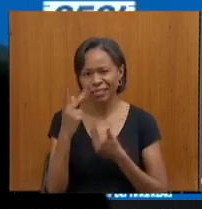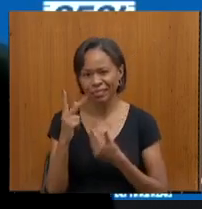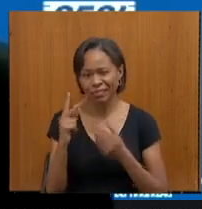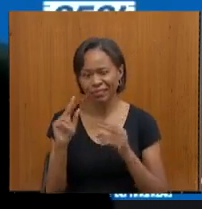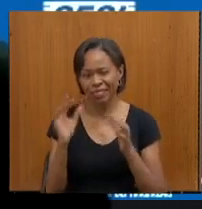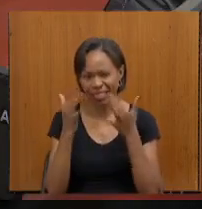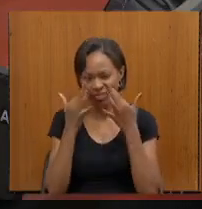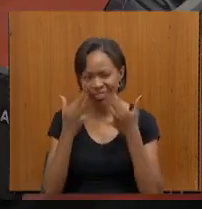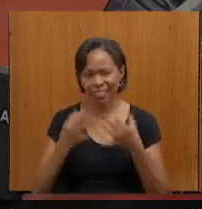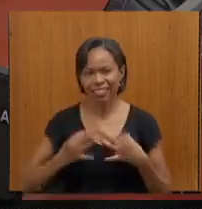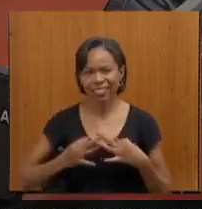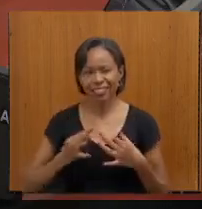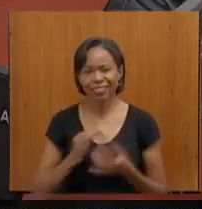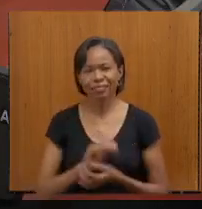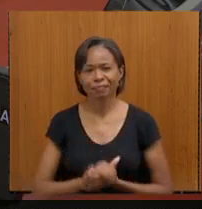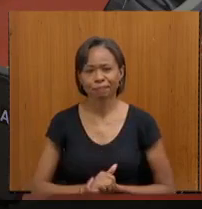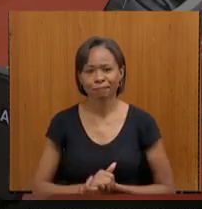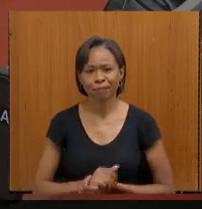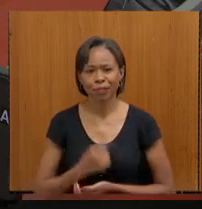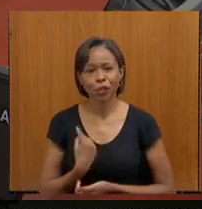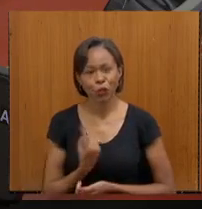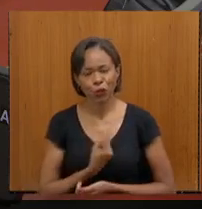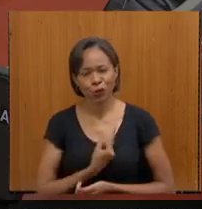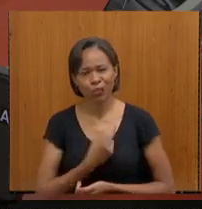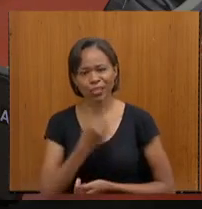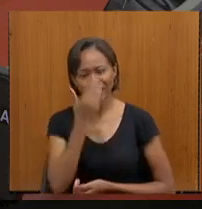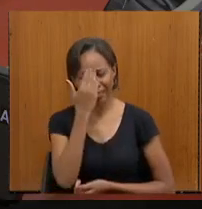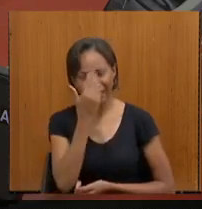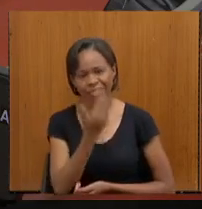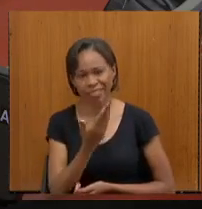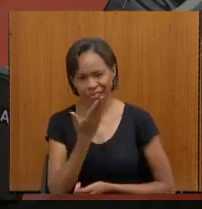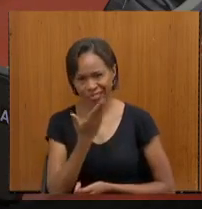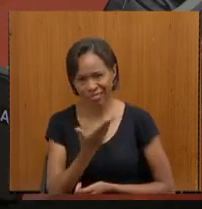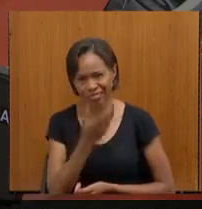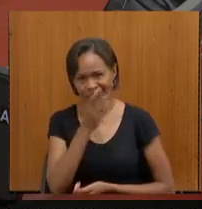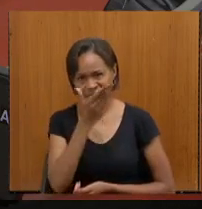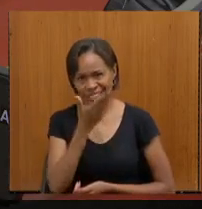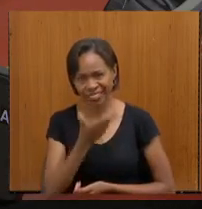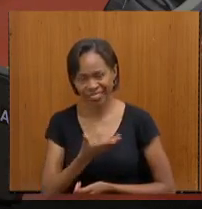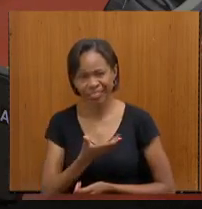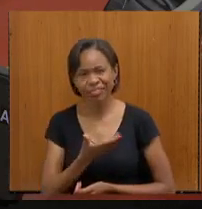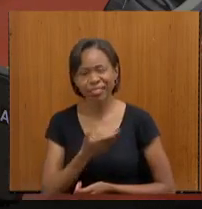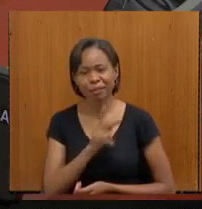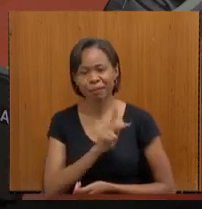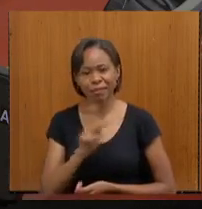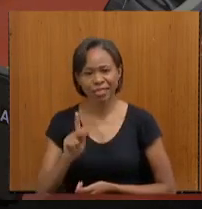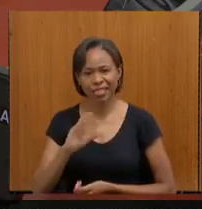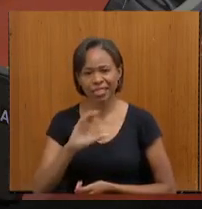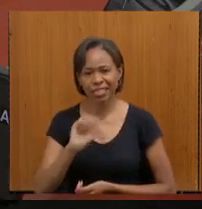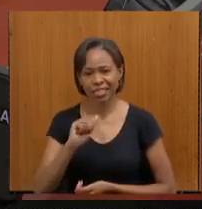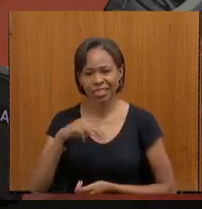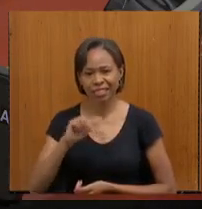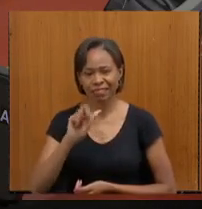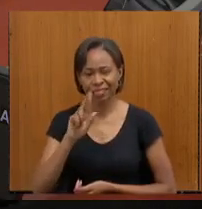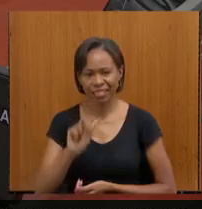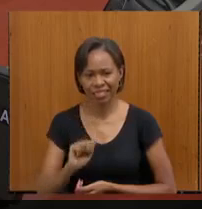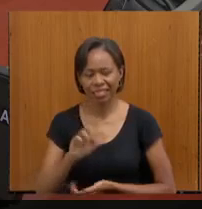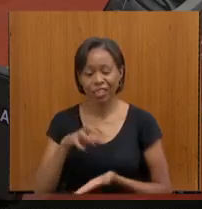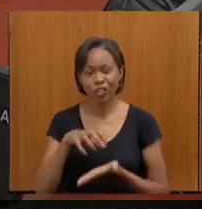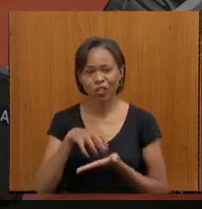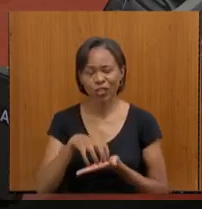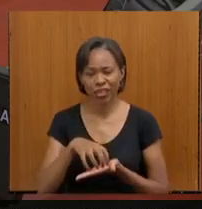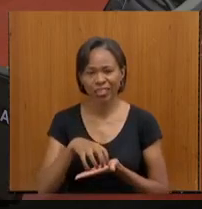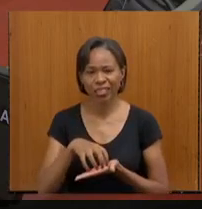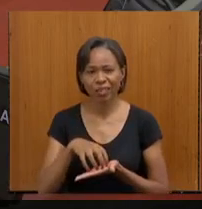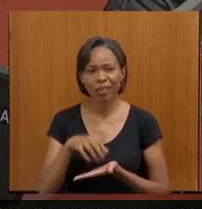atenção de tudo mas o que agradecendo o teu Jurandir Picanço presidente da Câmara setorial de energias renováveis